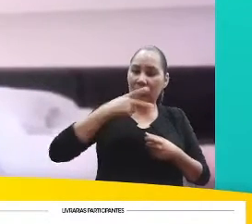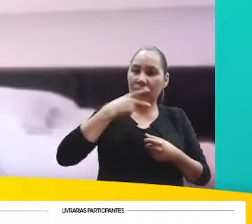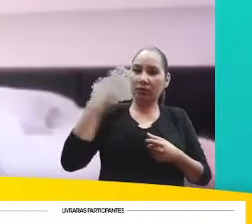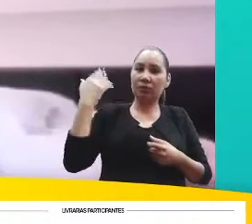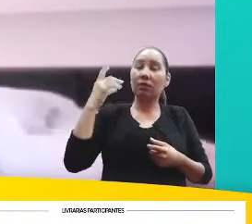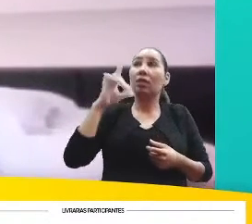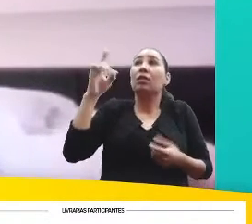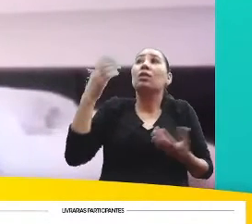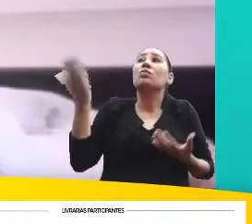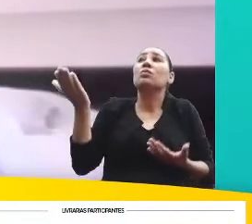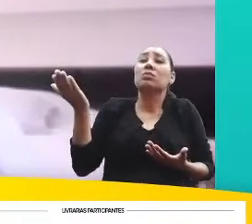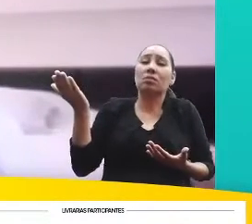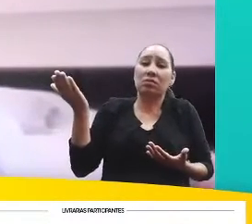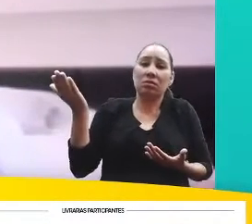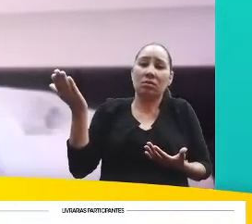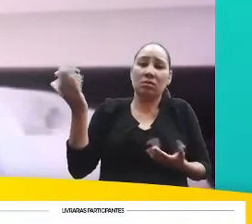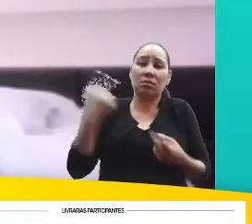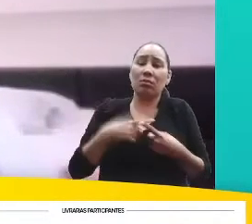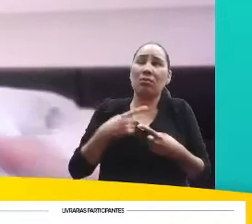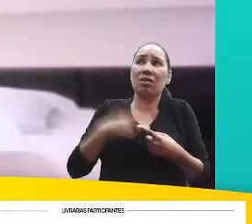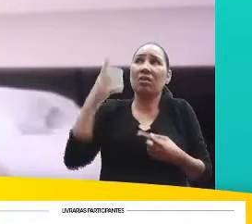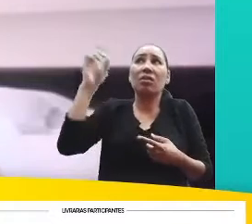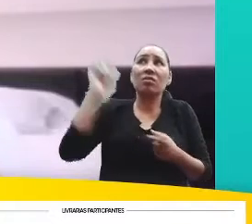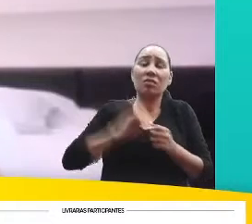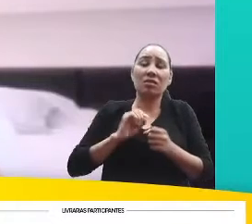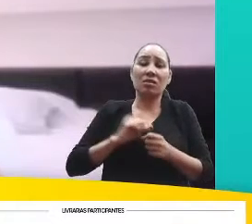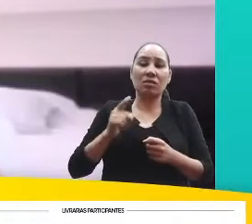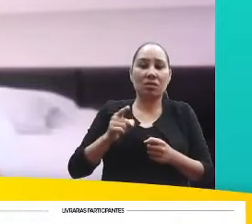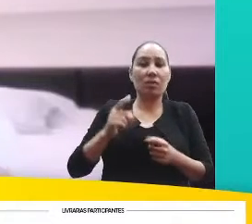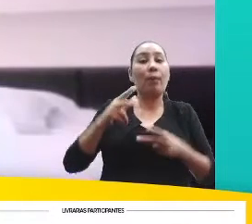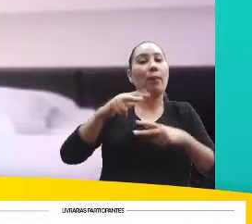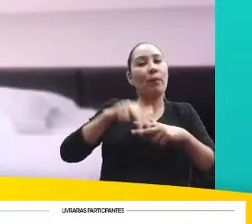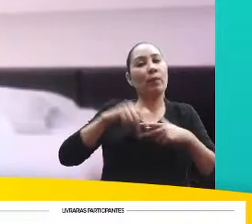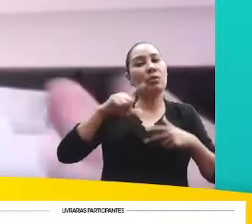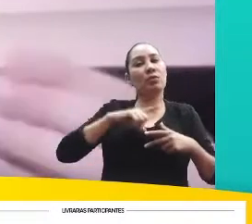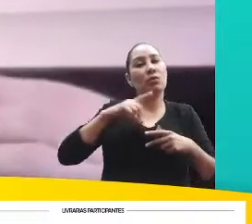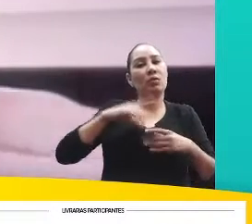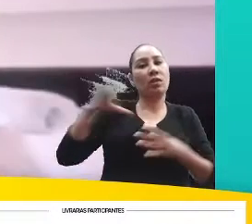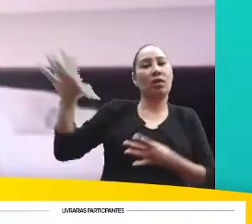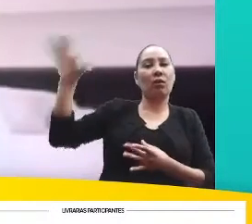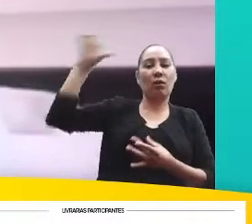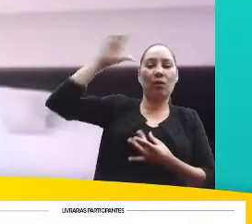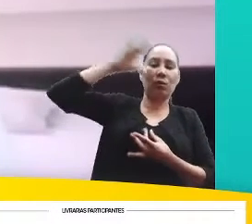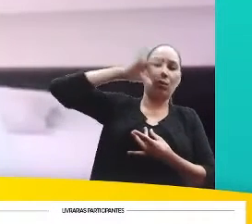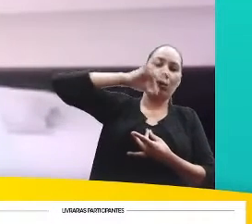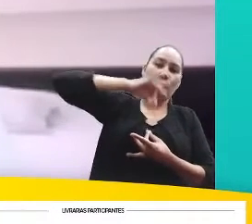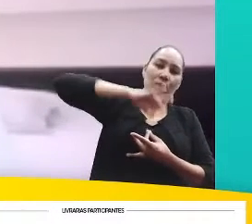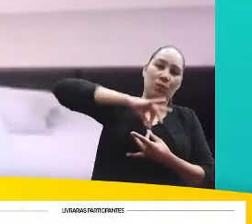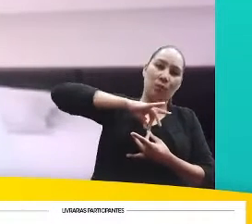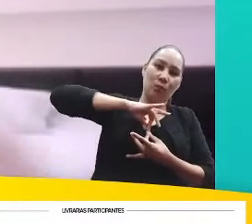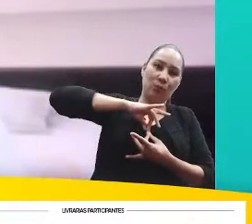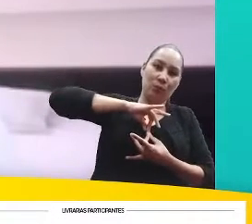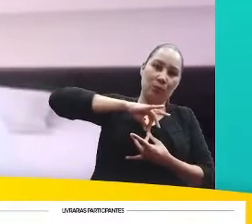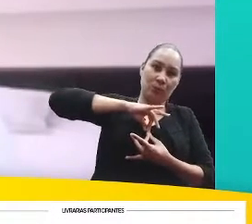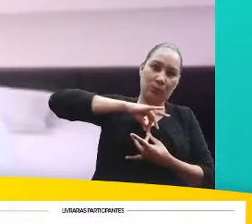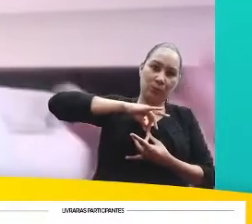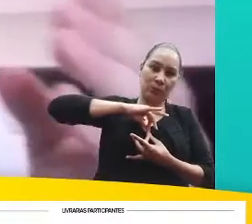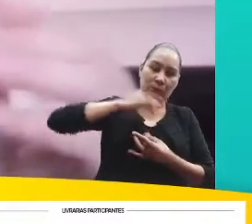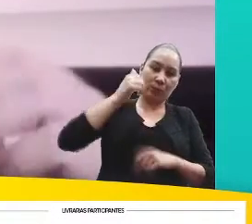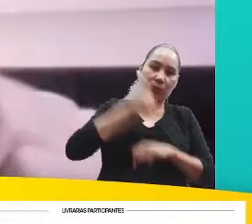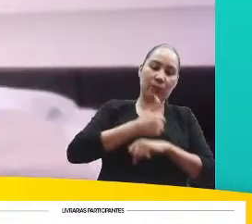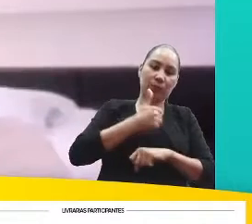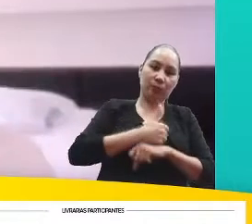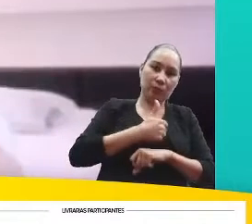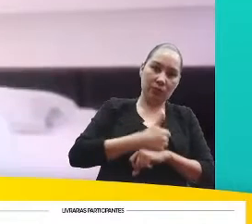Deus é esse que faria isso? Nisso vem a reencarnação, nisso vem a necessidade de passarmos por isso, e nisso vem